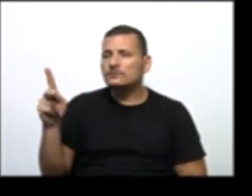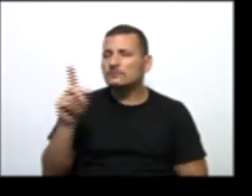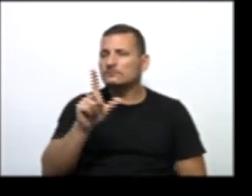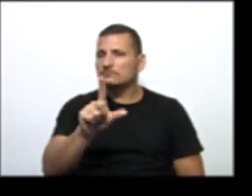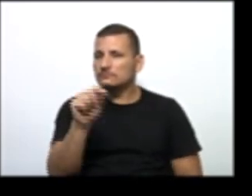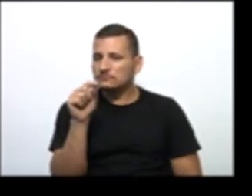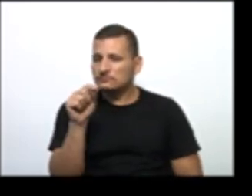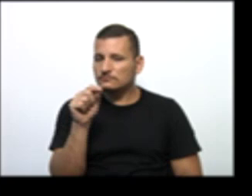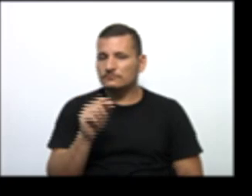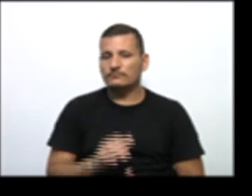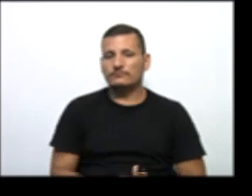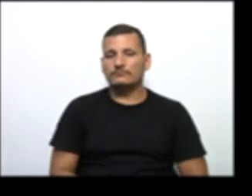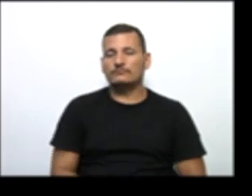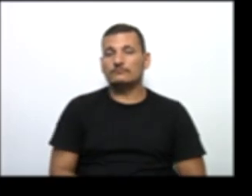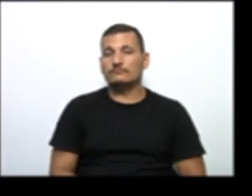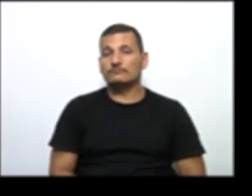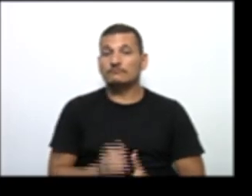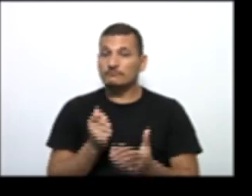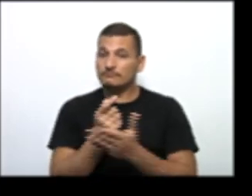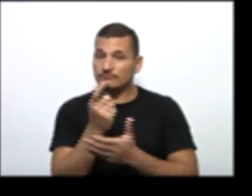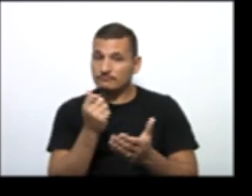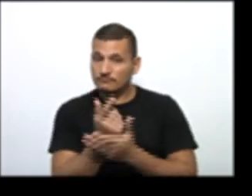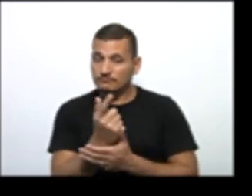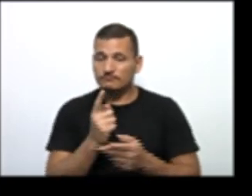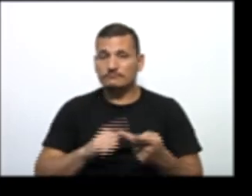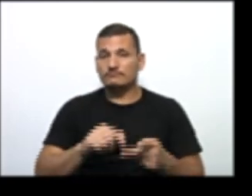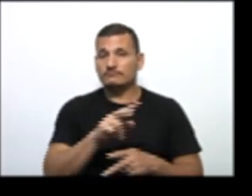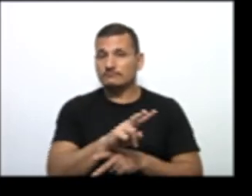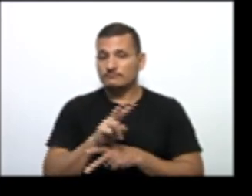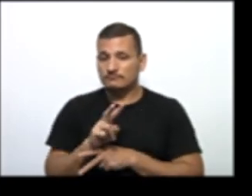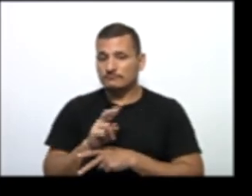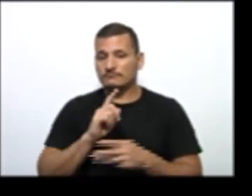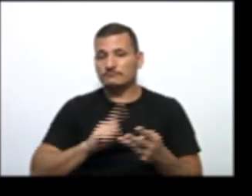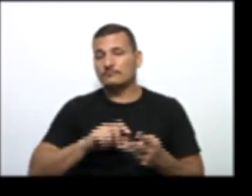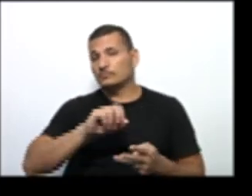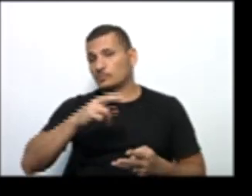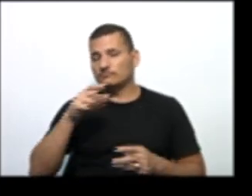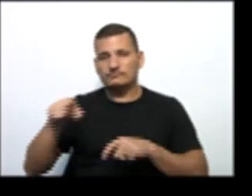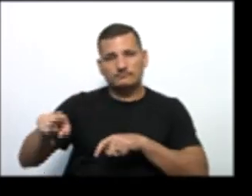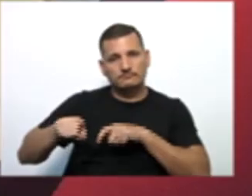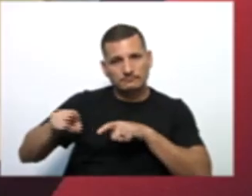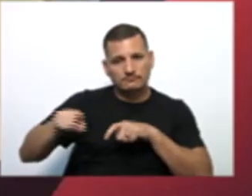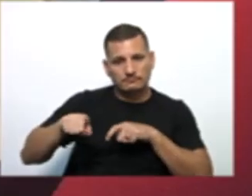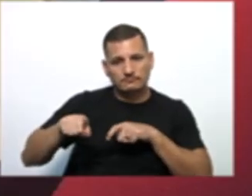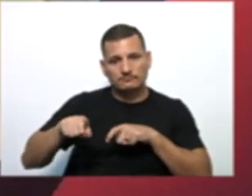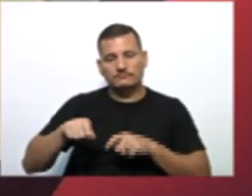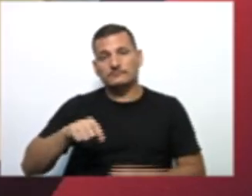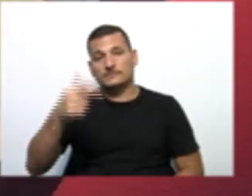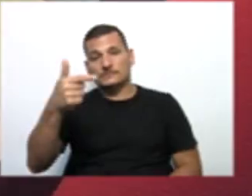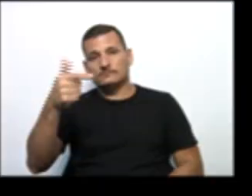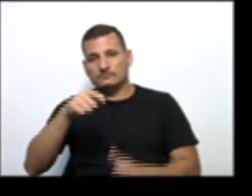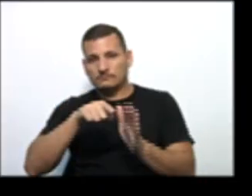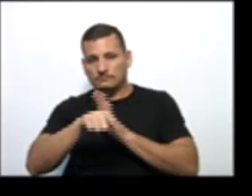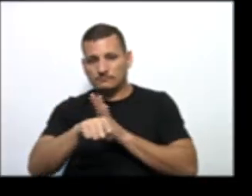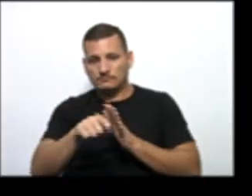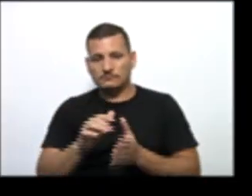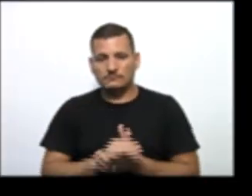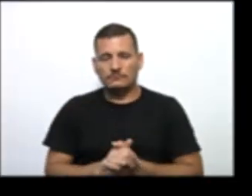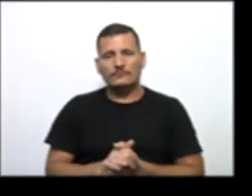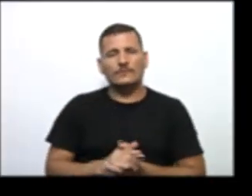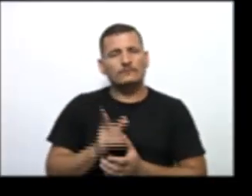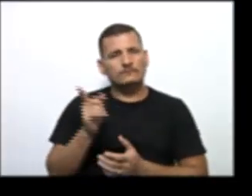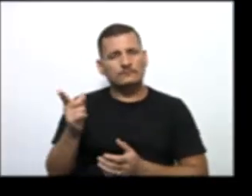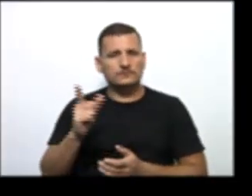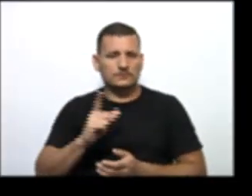opção? Consumo, financeira ou agropecuária? Segunda pergunta, você teria